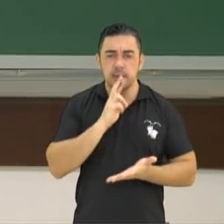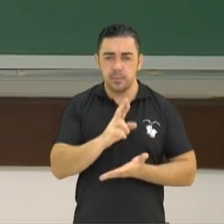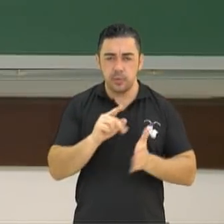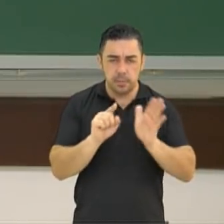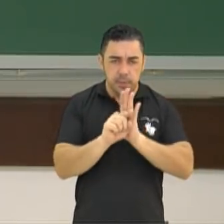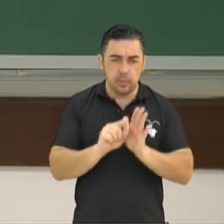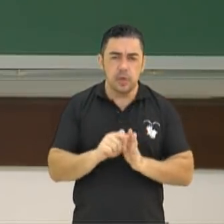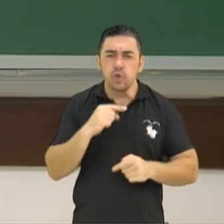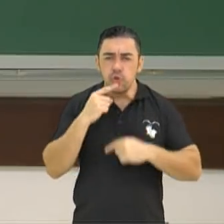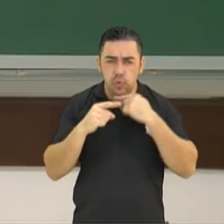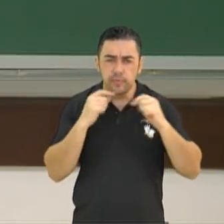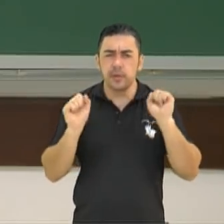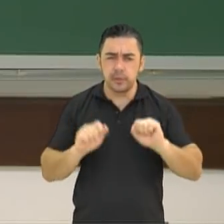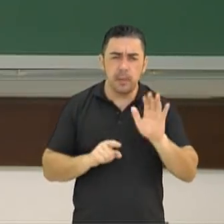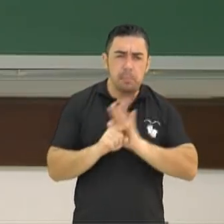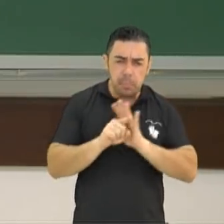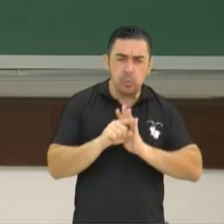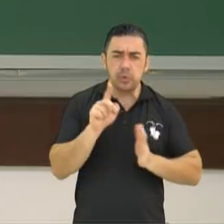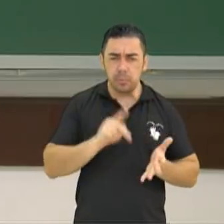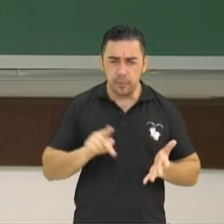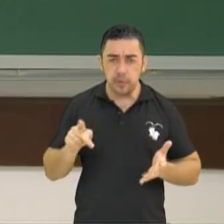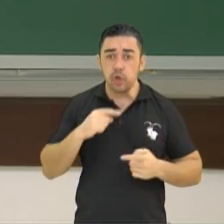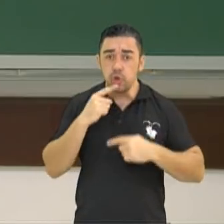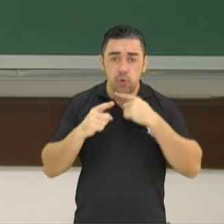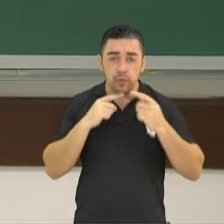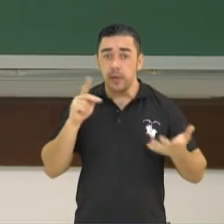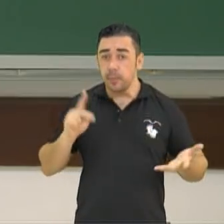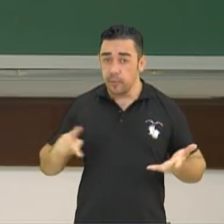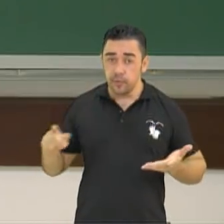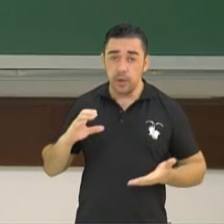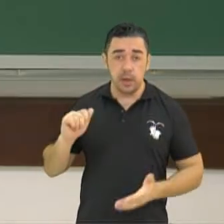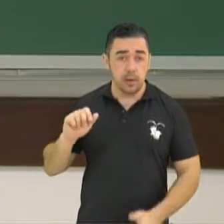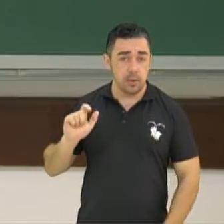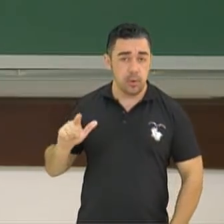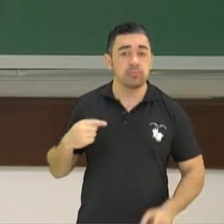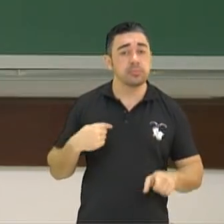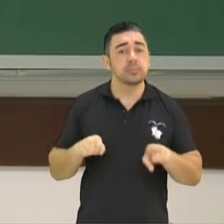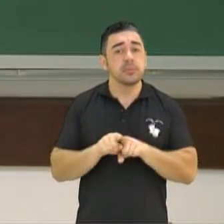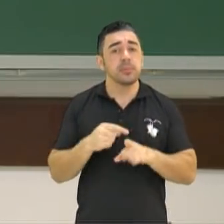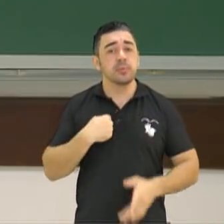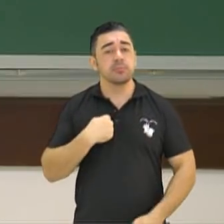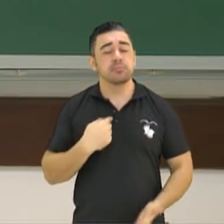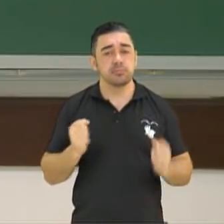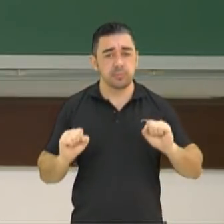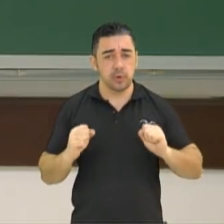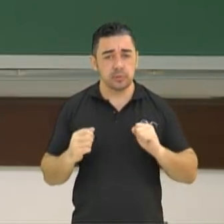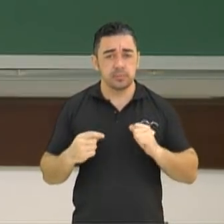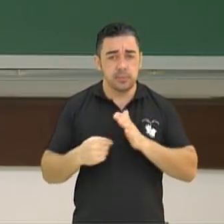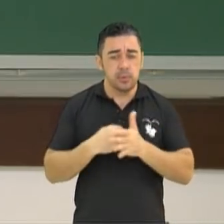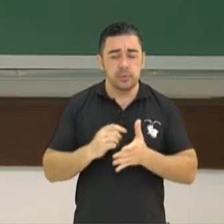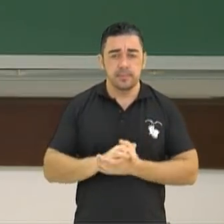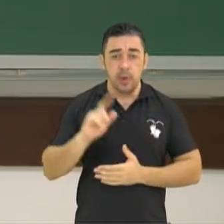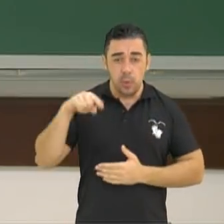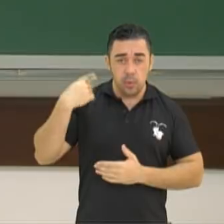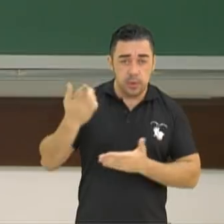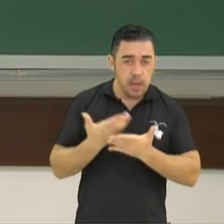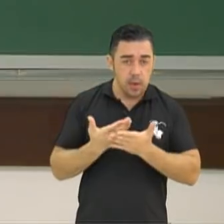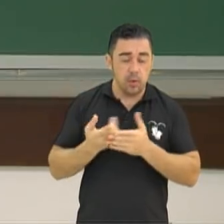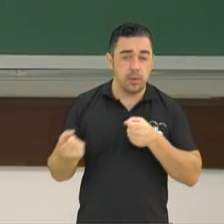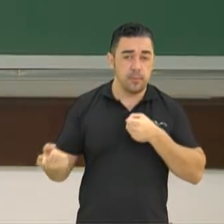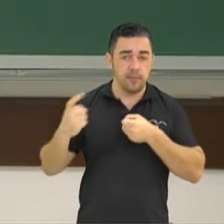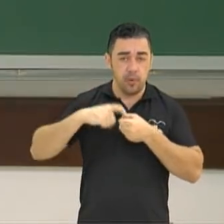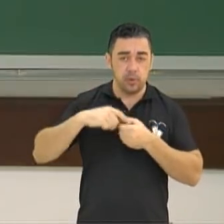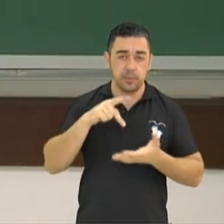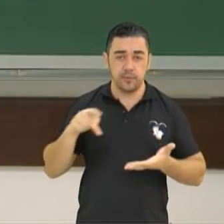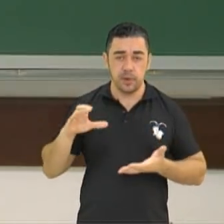com dúvida, tire dúvida com o seu professor, tire dúvida com a professora Carol e comigo também, tá? A aula que vem a professora Carol volta, vou